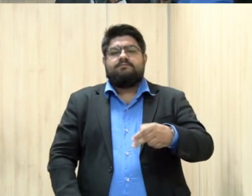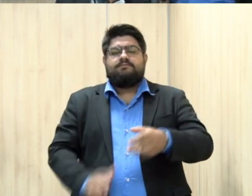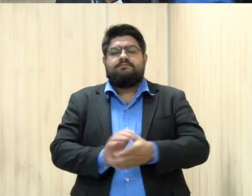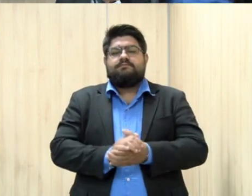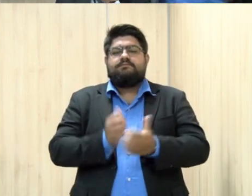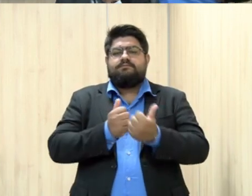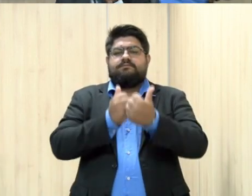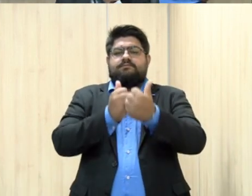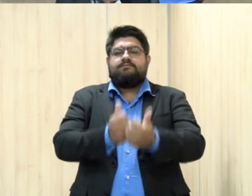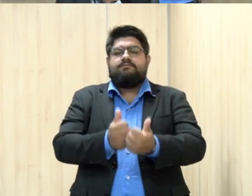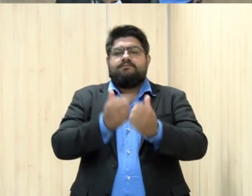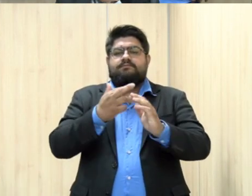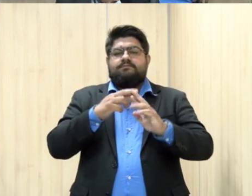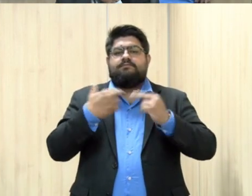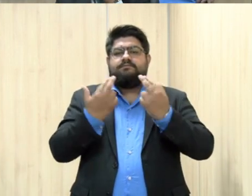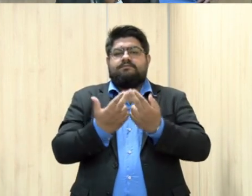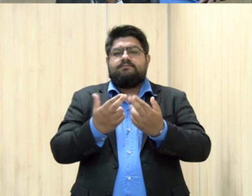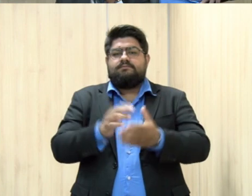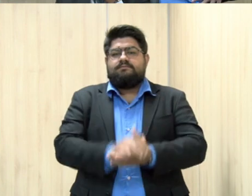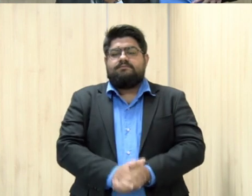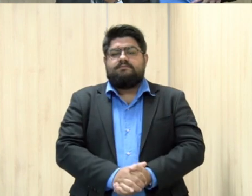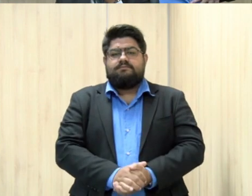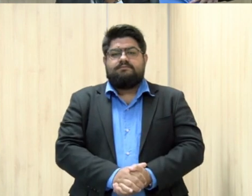acompanhando a sessão